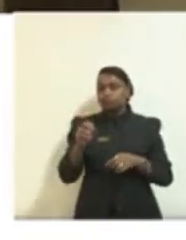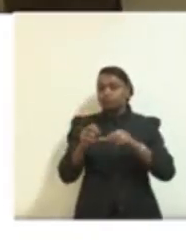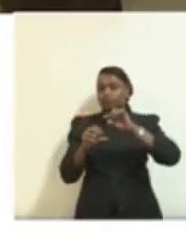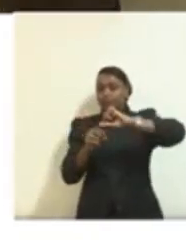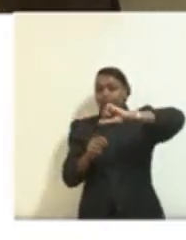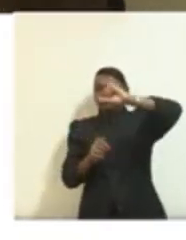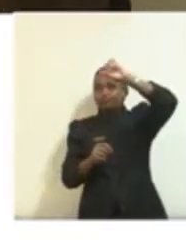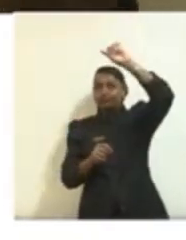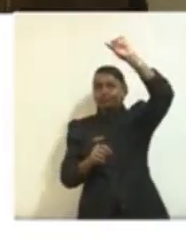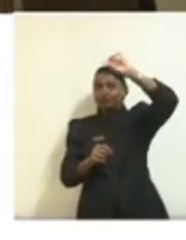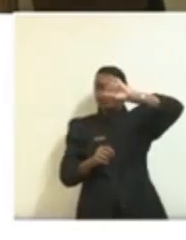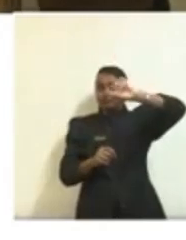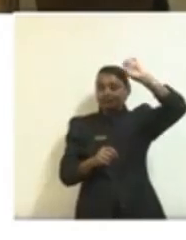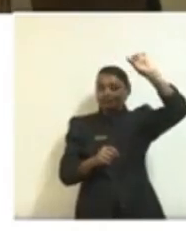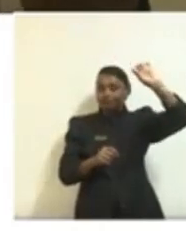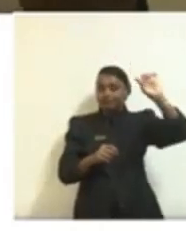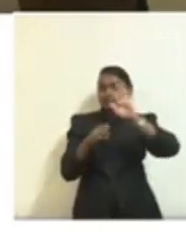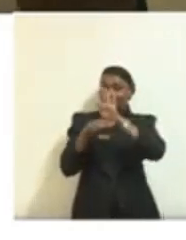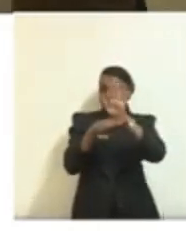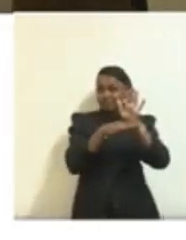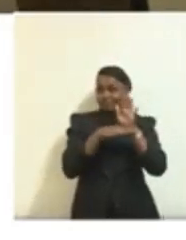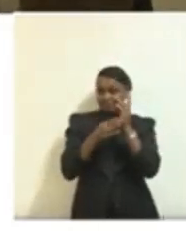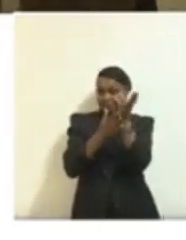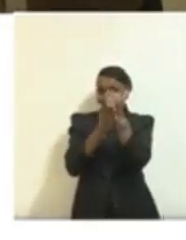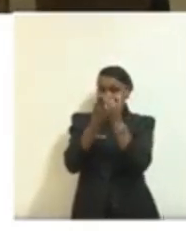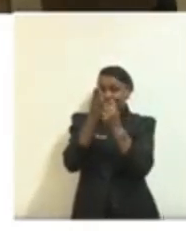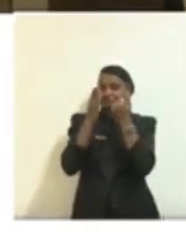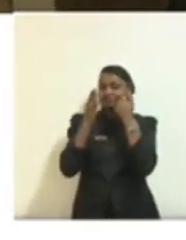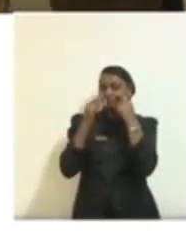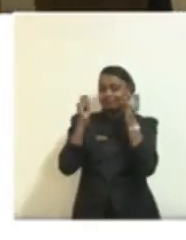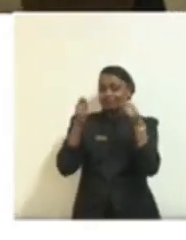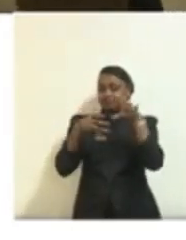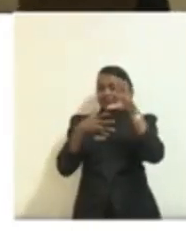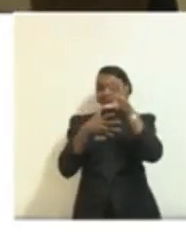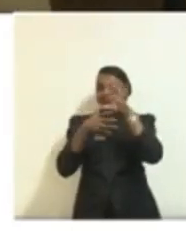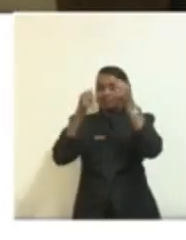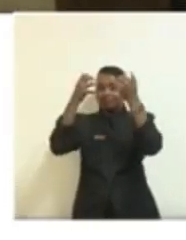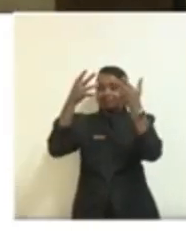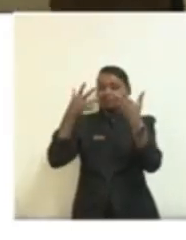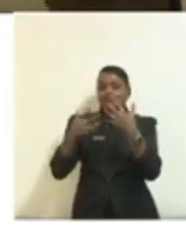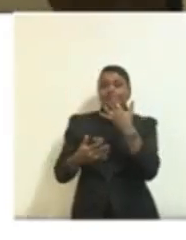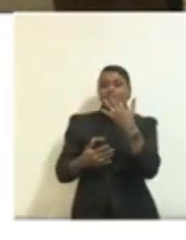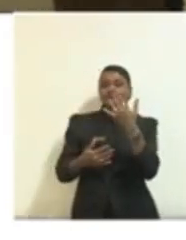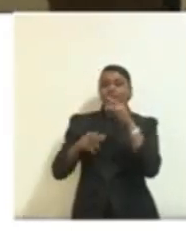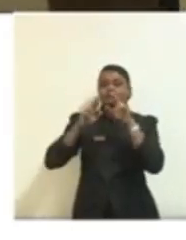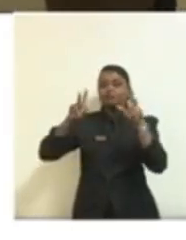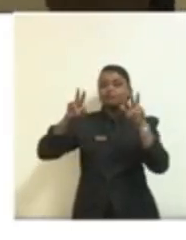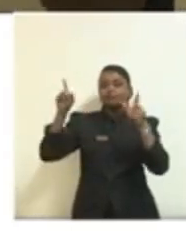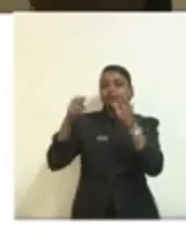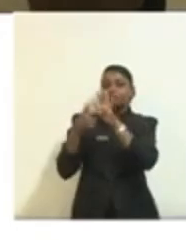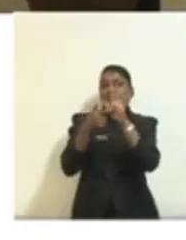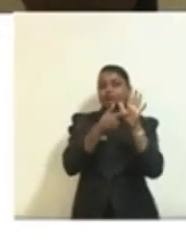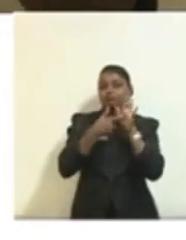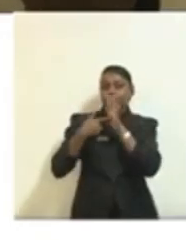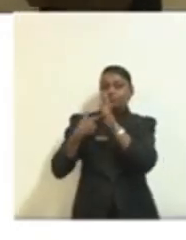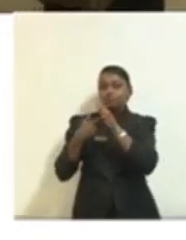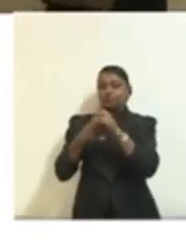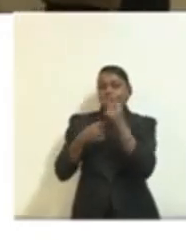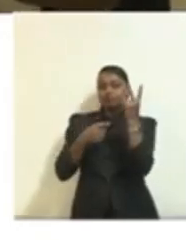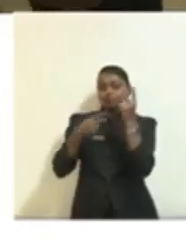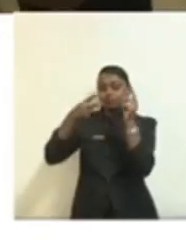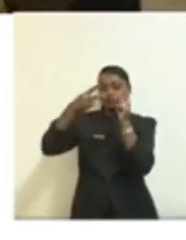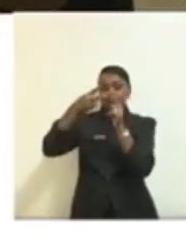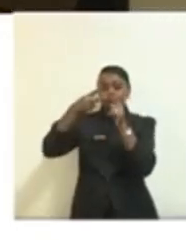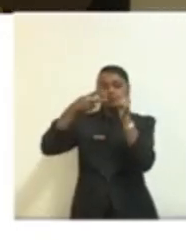mais intuitivo, a cobertura com espécies invasoras foi, e aqui são dois níveis, né, de